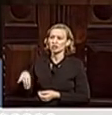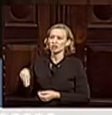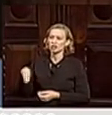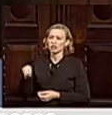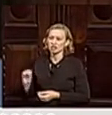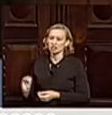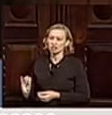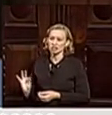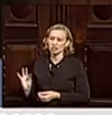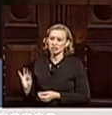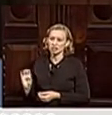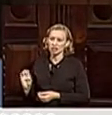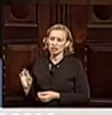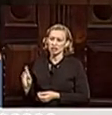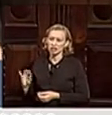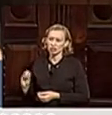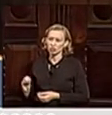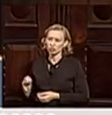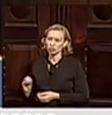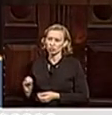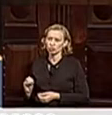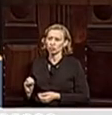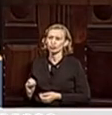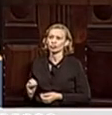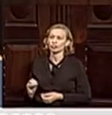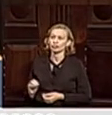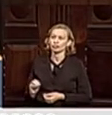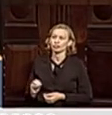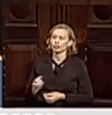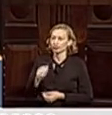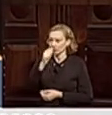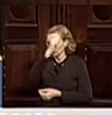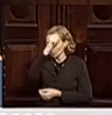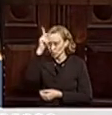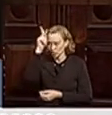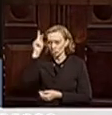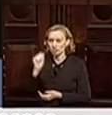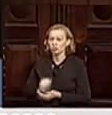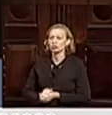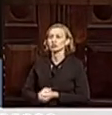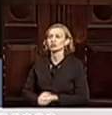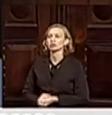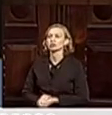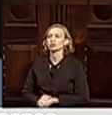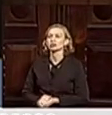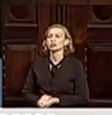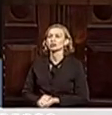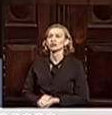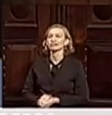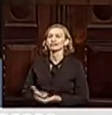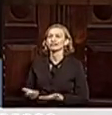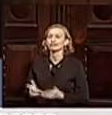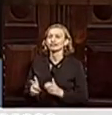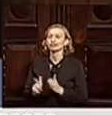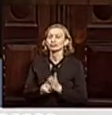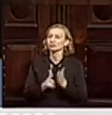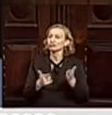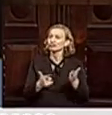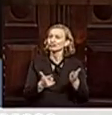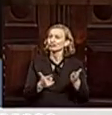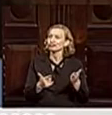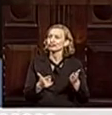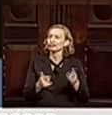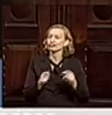do pedido da prisão desses parlamentares, é uma peça que torna público uma série de